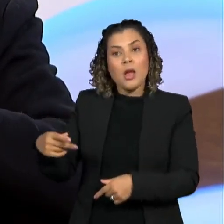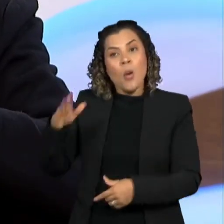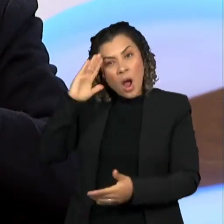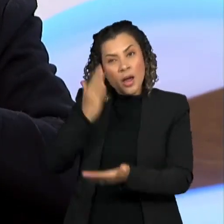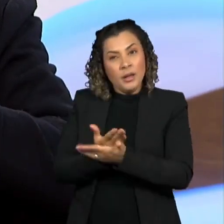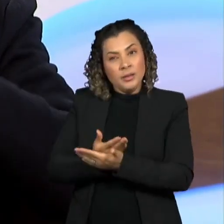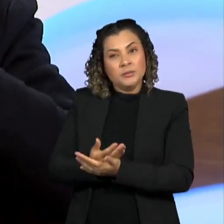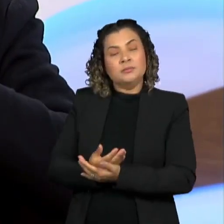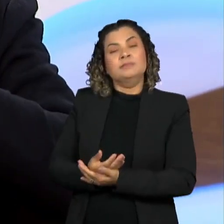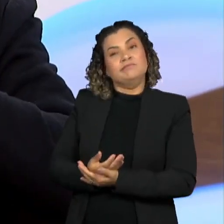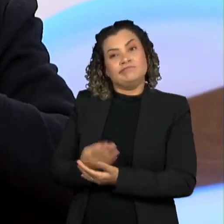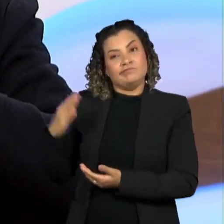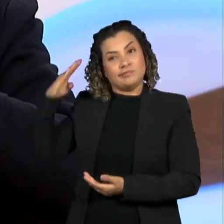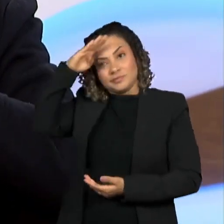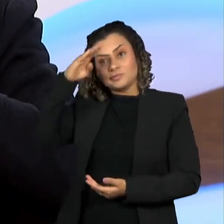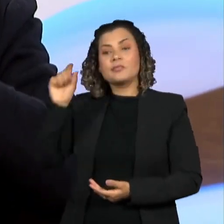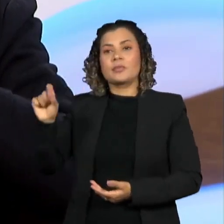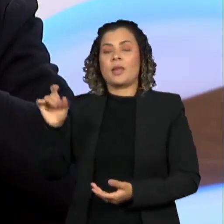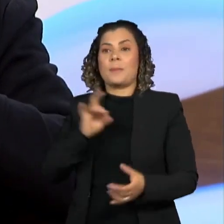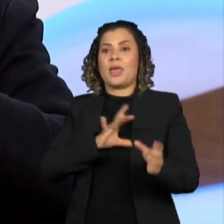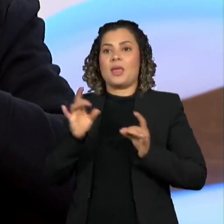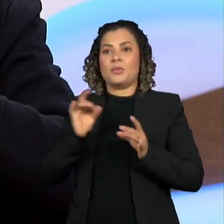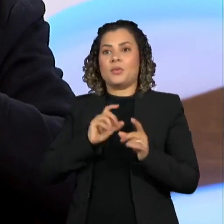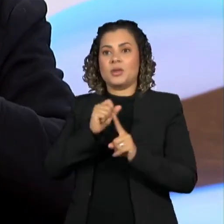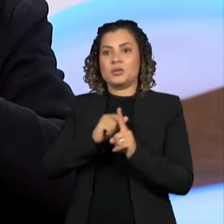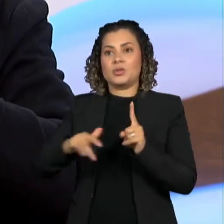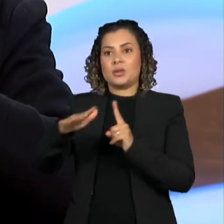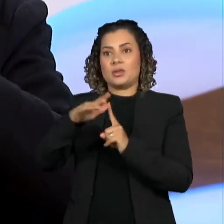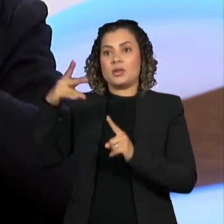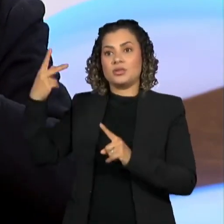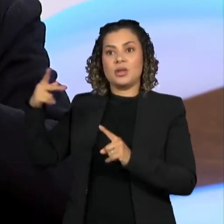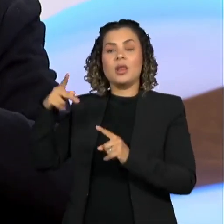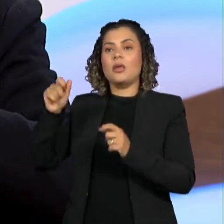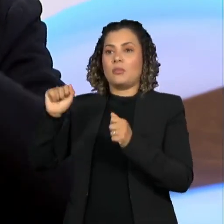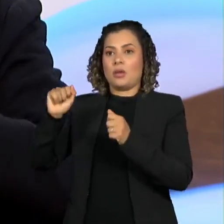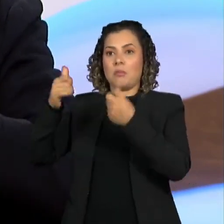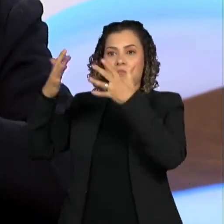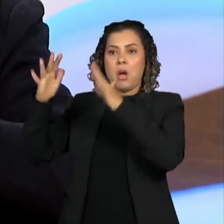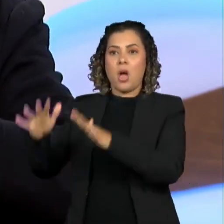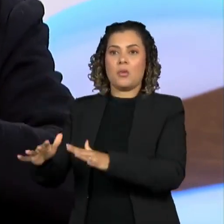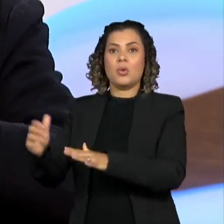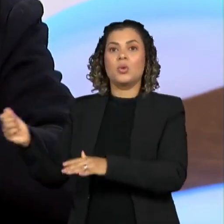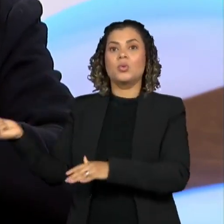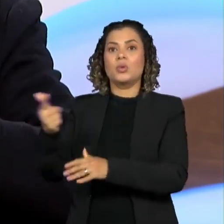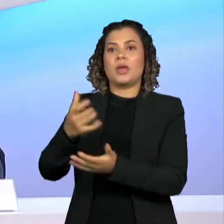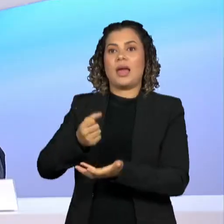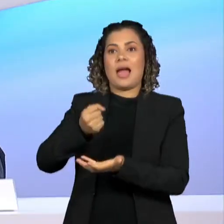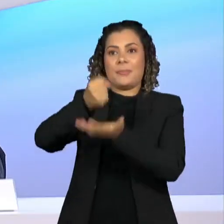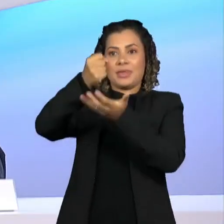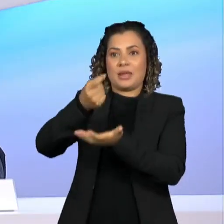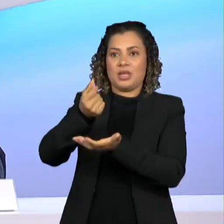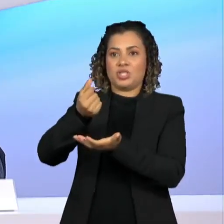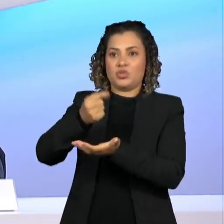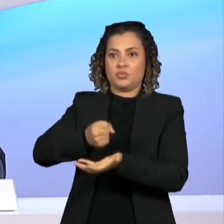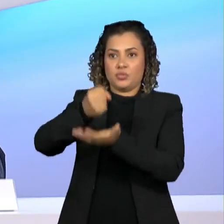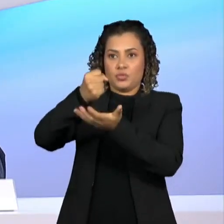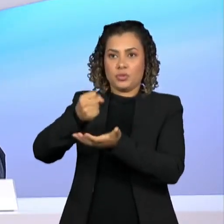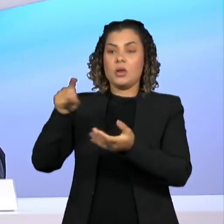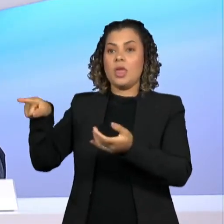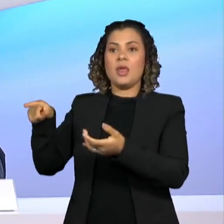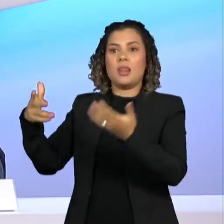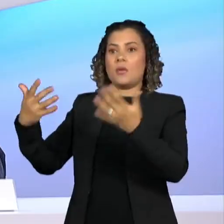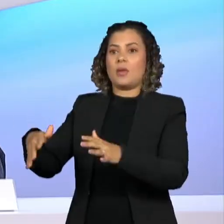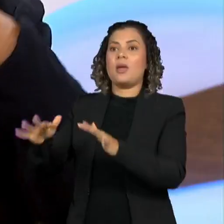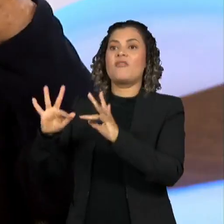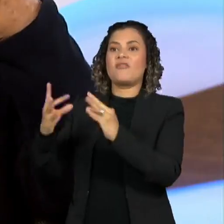mais a queda da sociedade patriarcal do que a queda do próprio capitalismo o